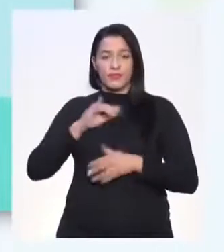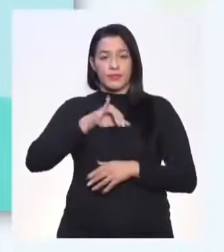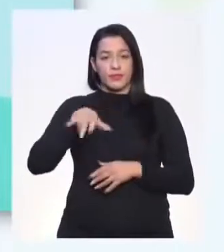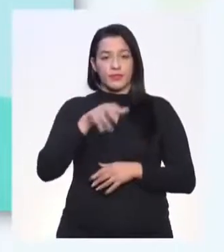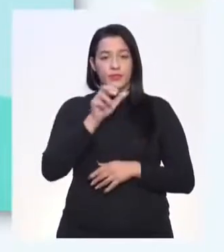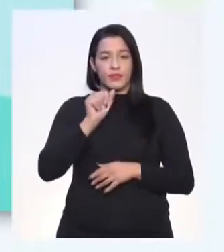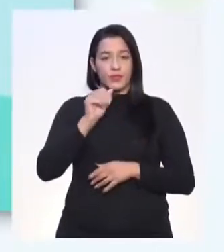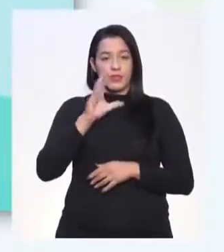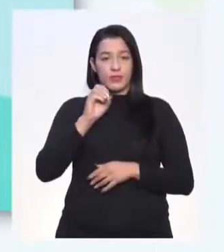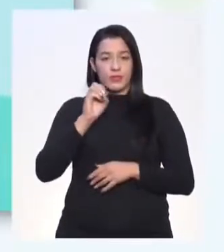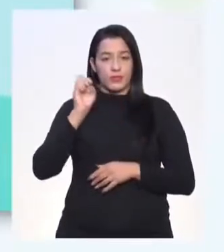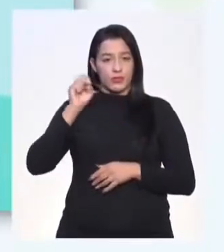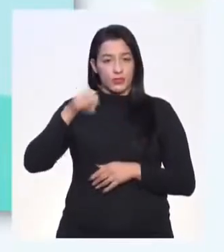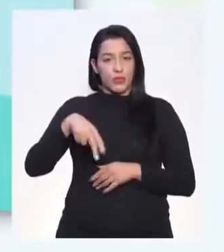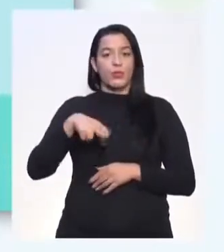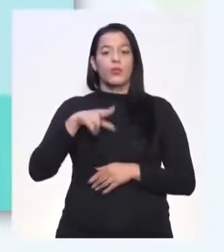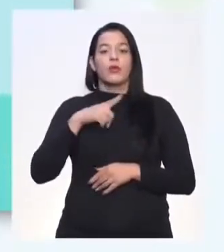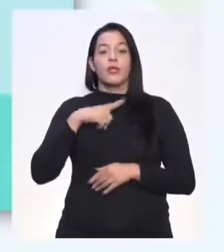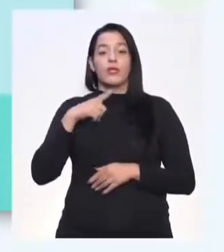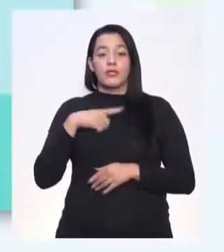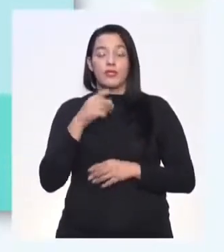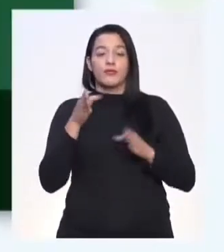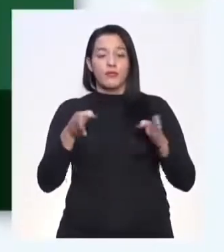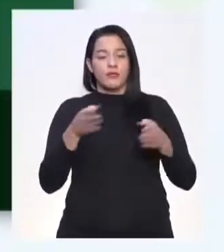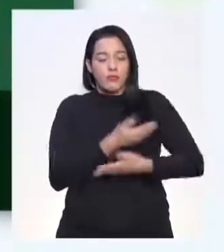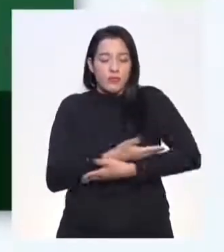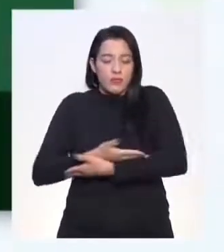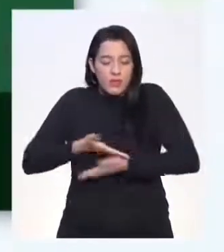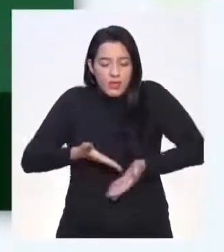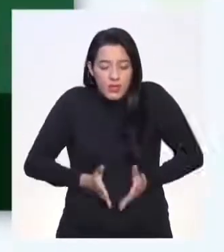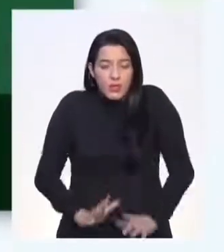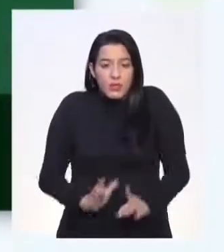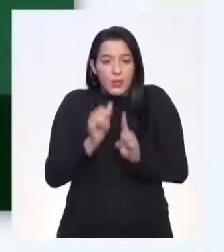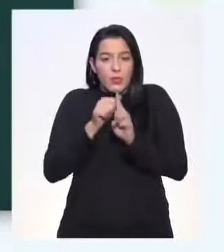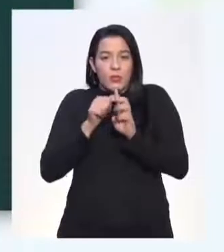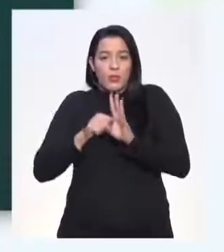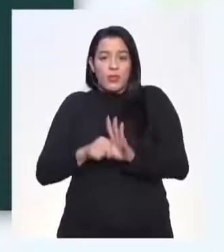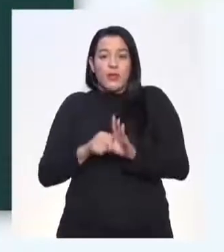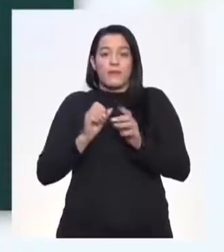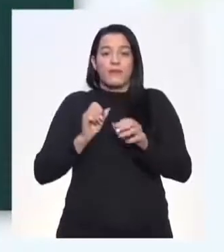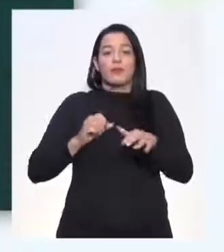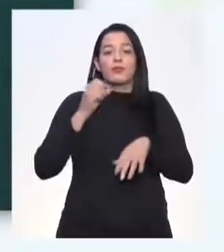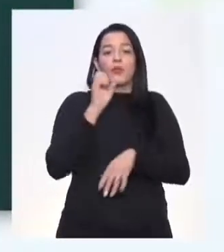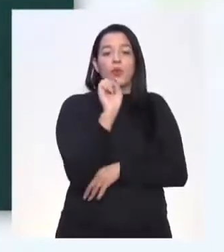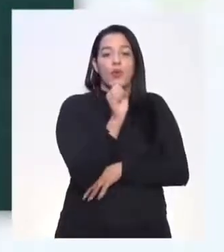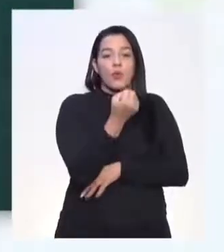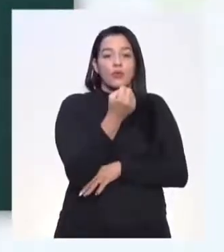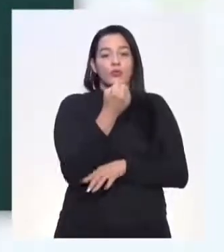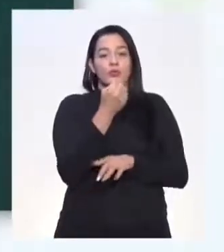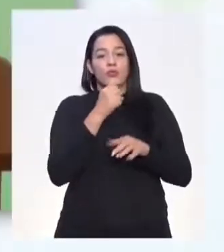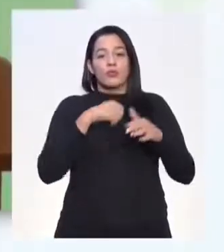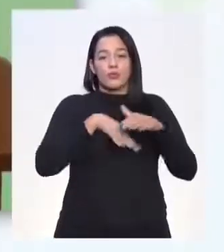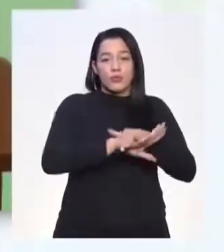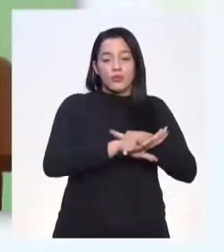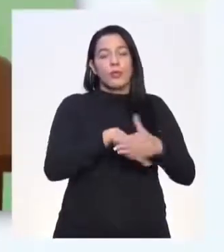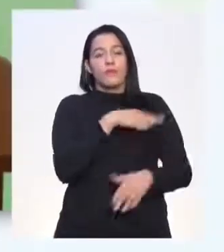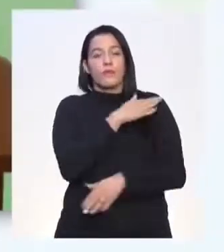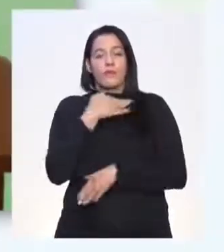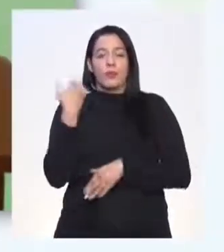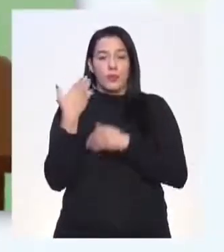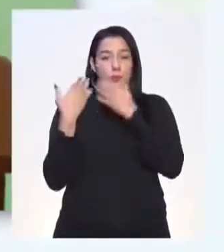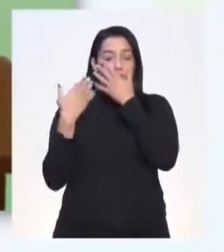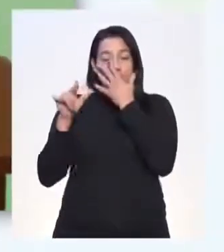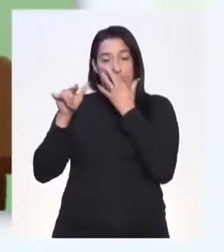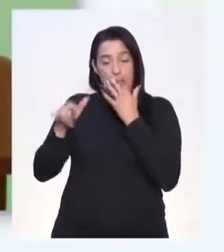uma filha prematura que passou 18 dias na UTI e morreu de sepse. Obstinado em